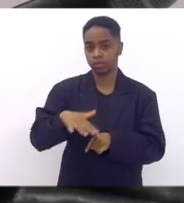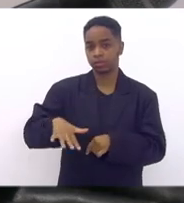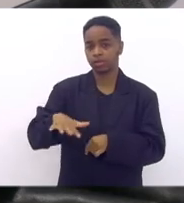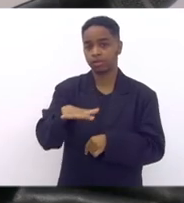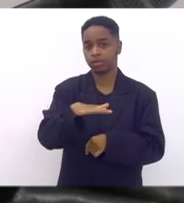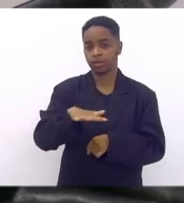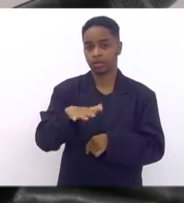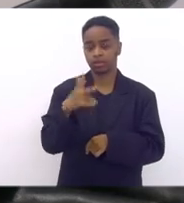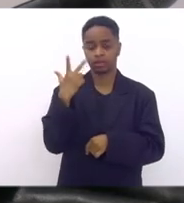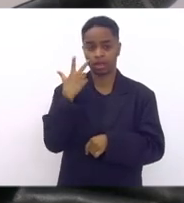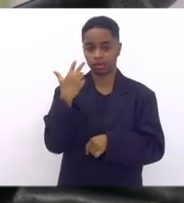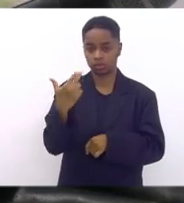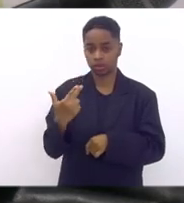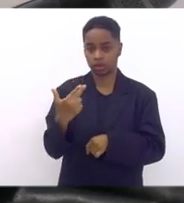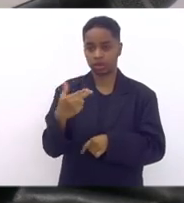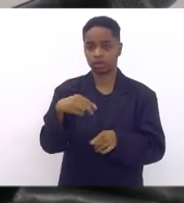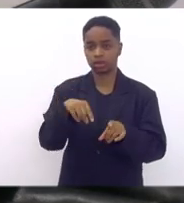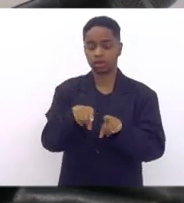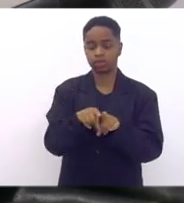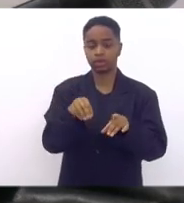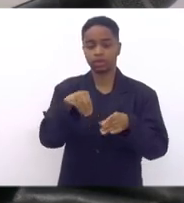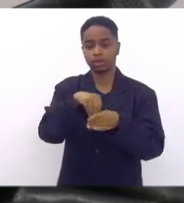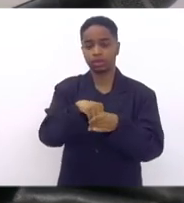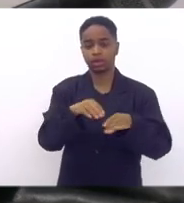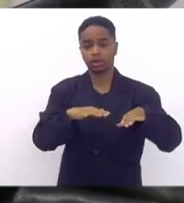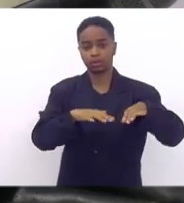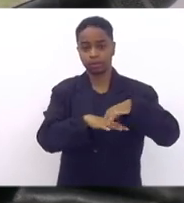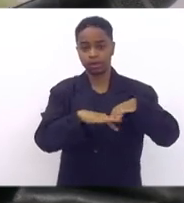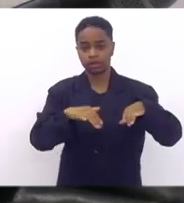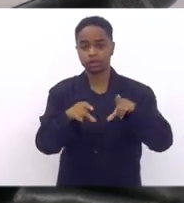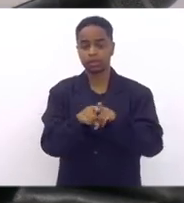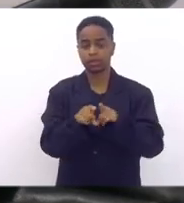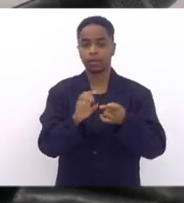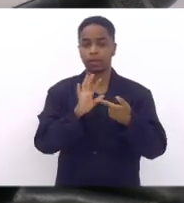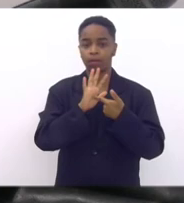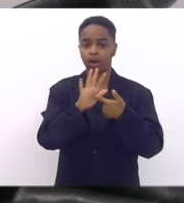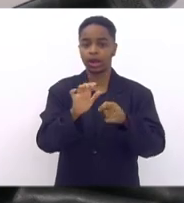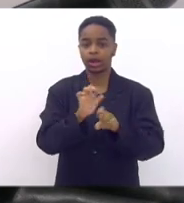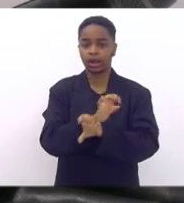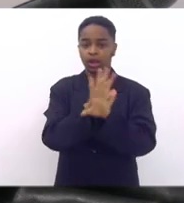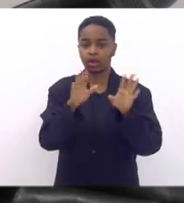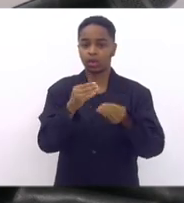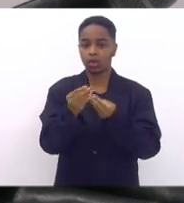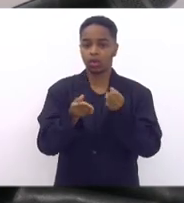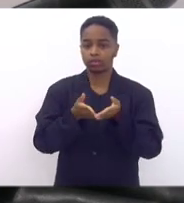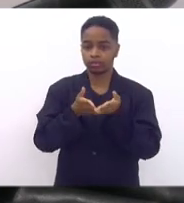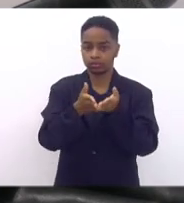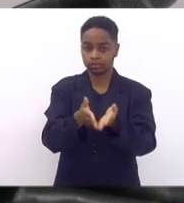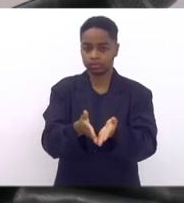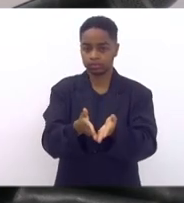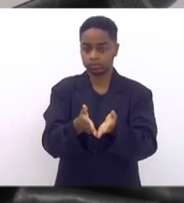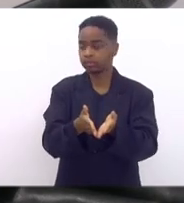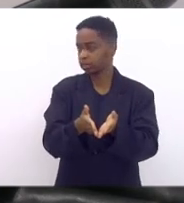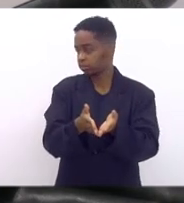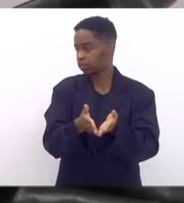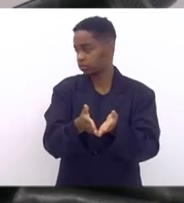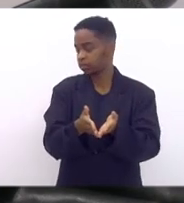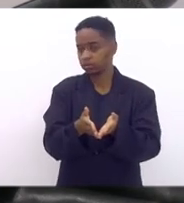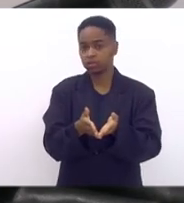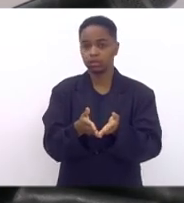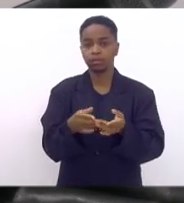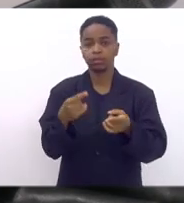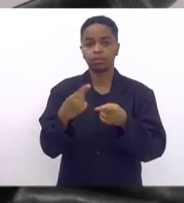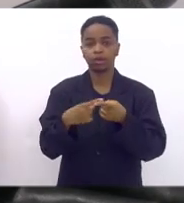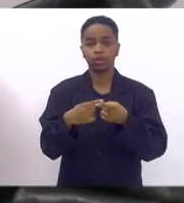o meio ambiente dentro da Baia de Guanabara e da Transparência em relação à navegabilidade o por que a Marinha junto com